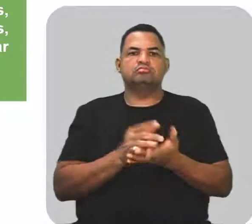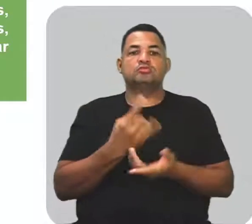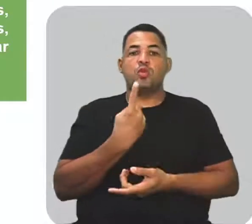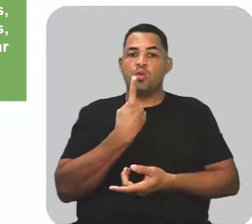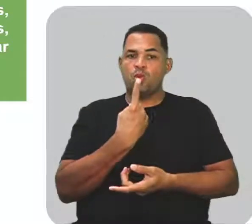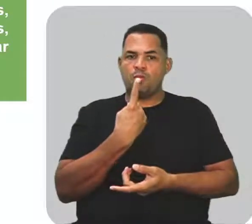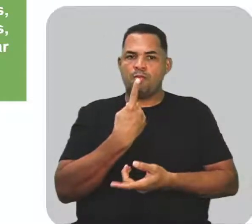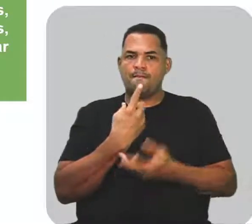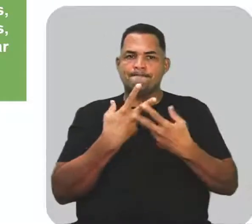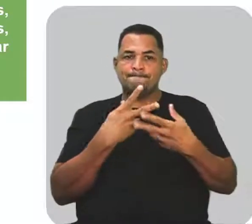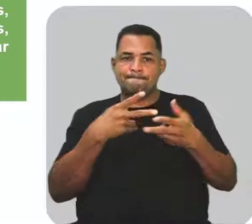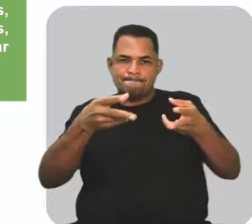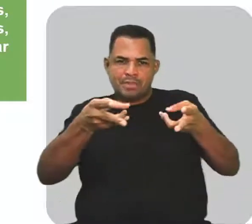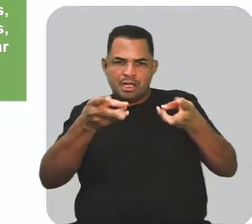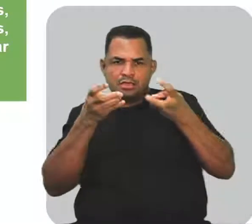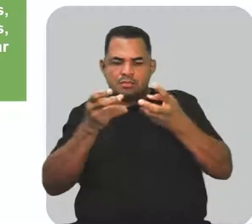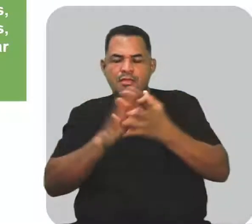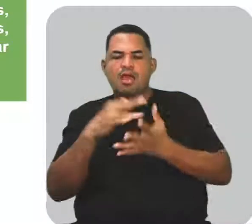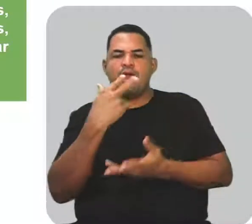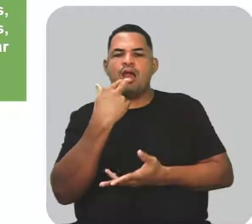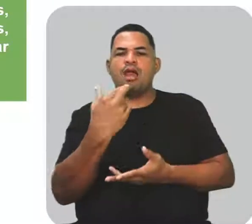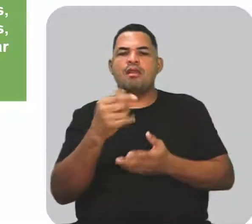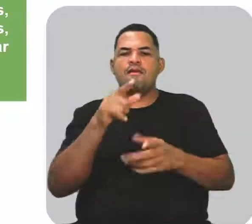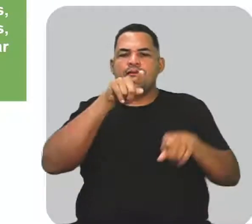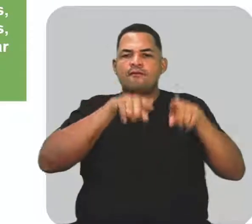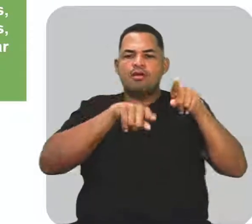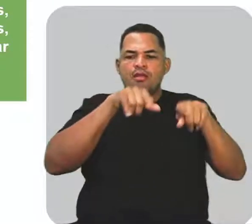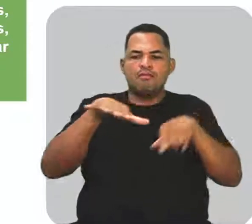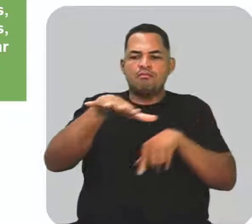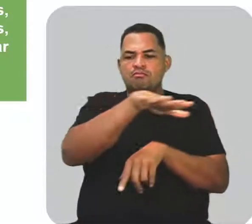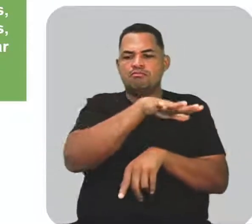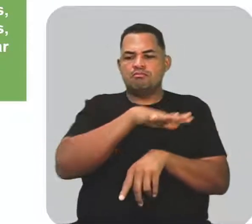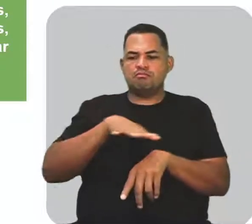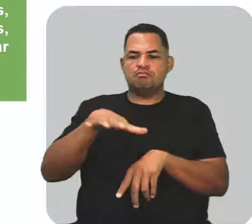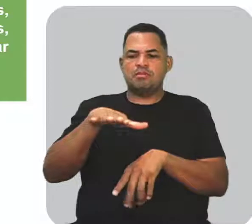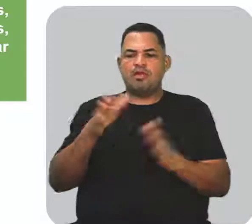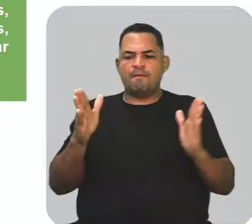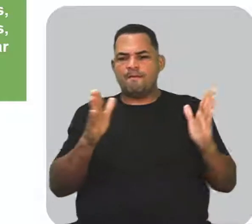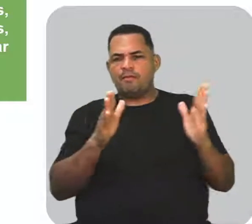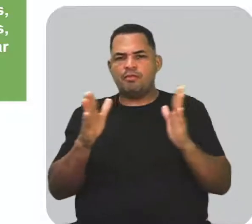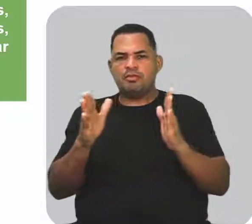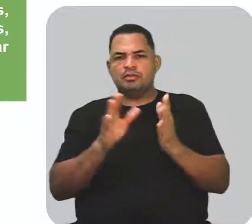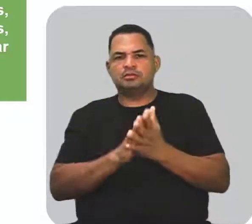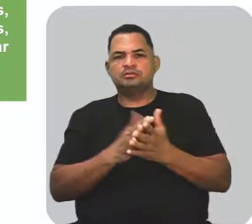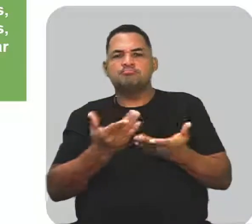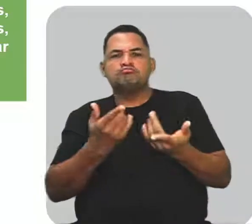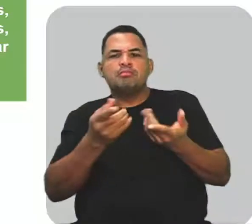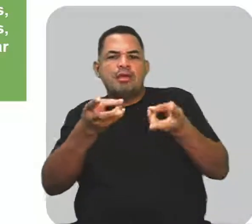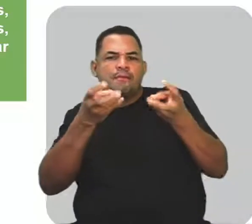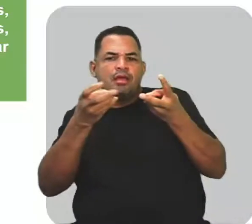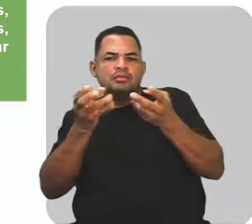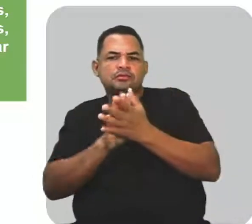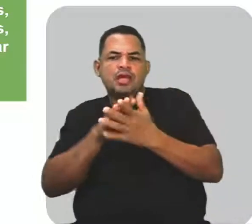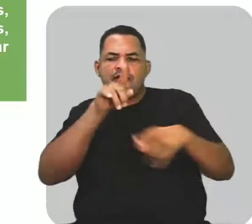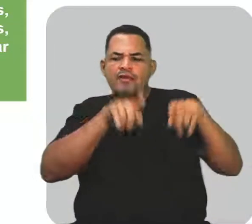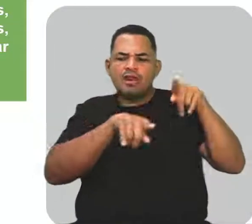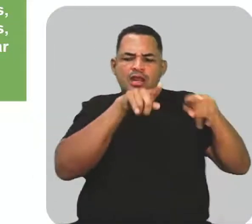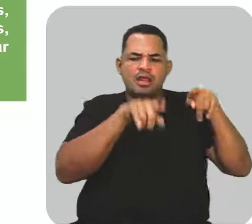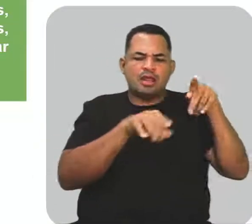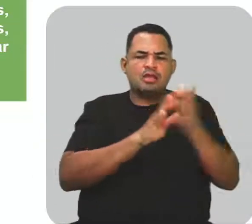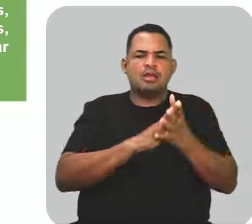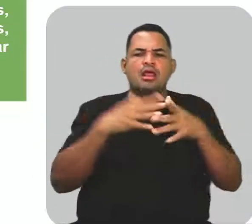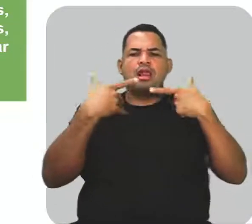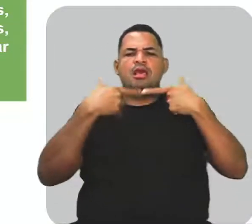1, perceber a língua como variável no espaço e no tempo, identificando as variedades linguísticas e